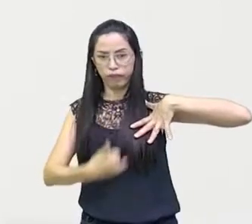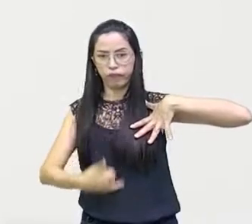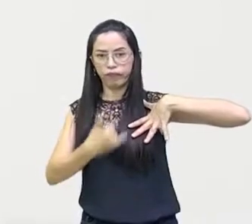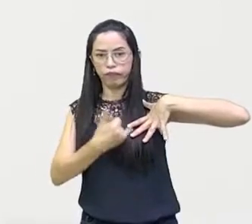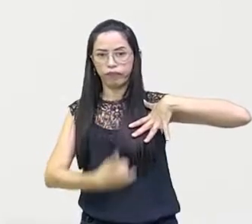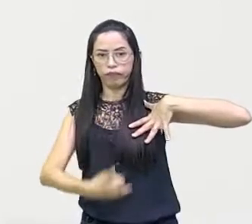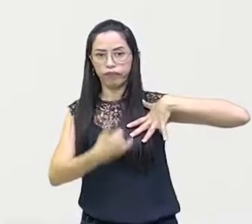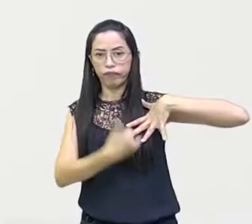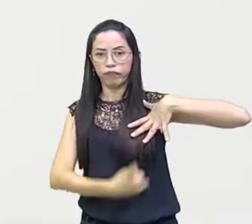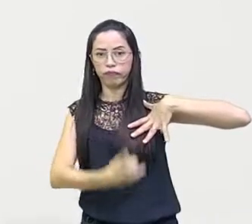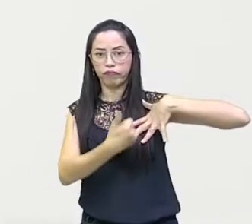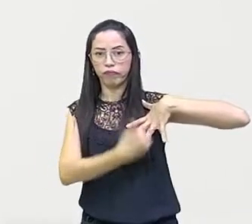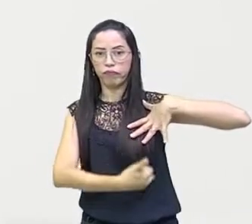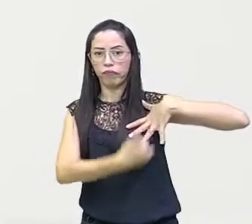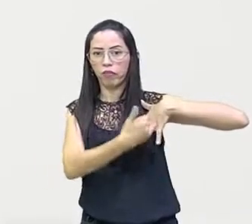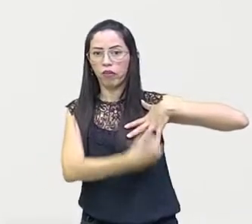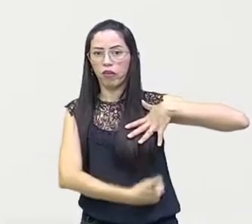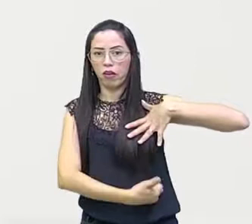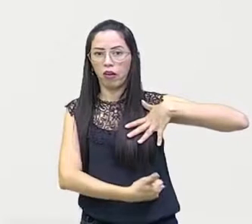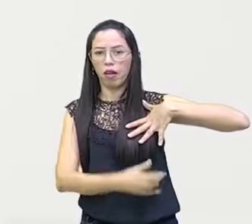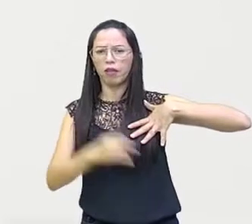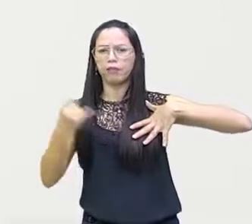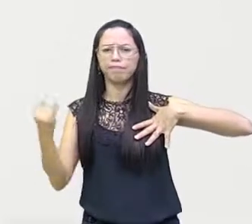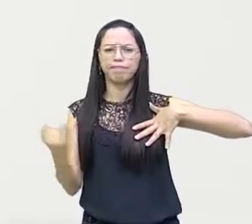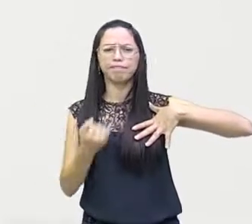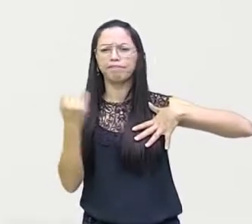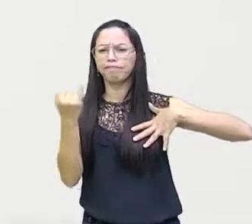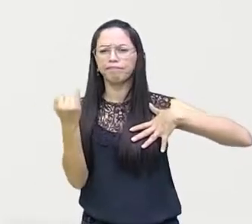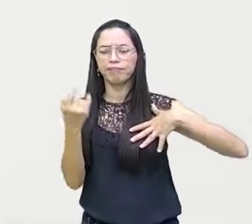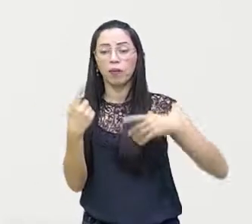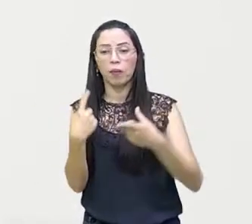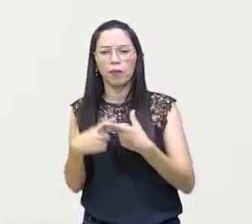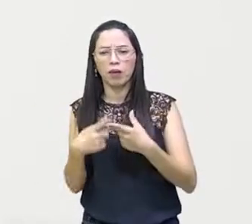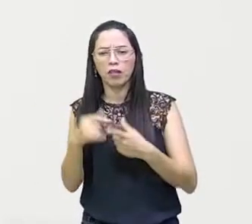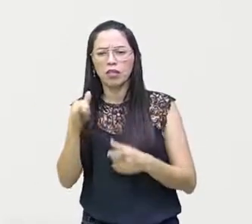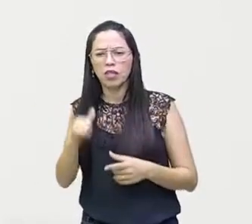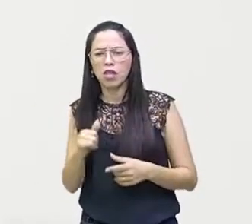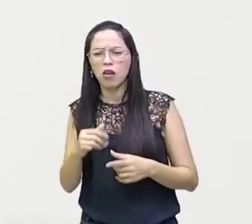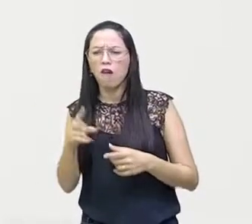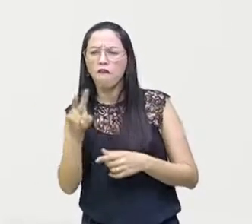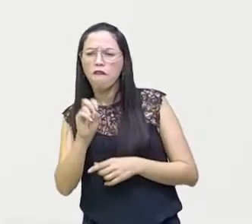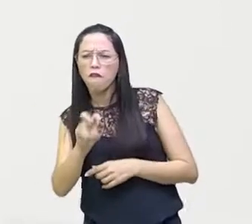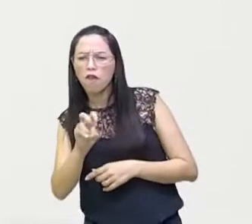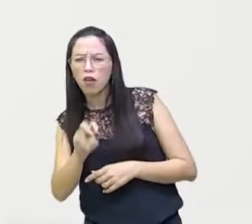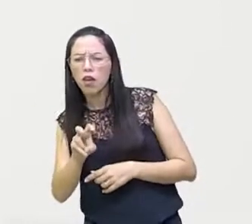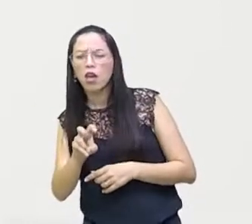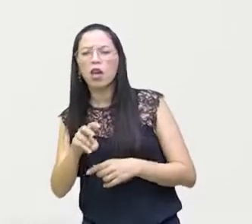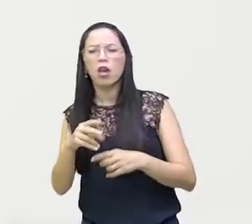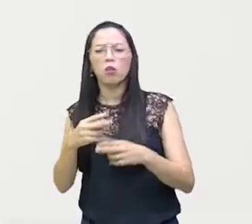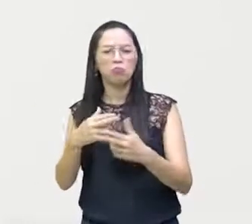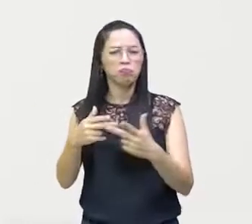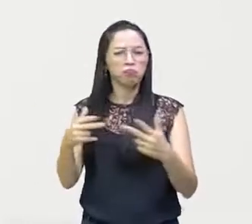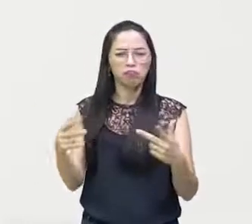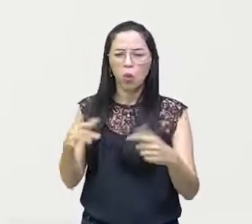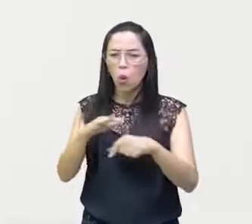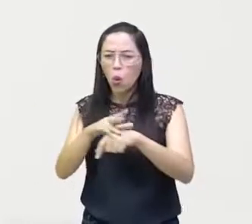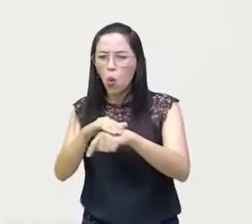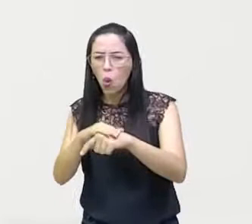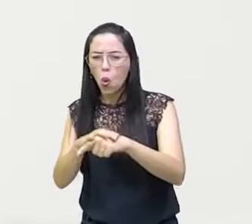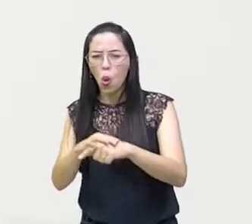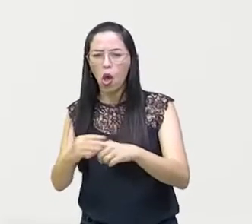o nosso corpo dos vírus e bactérias. Então, quando algum vírus entra, esse sistema imunológico que entra em ação para nos